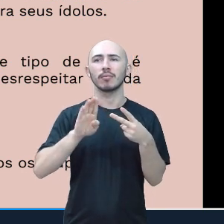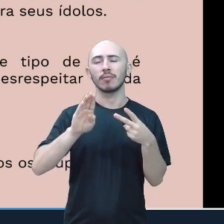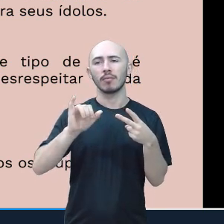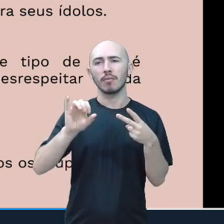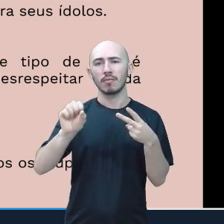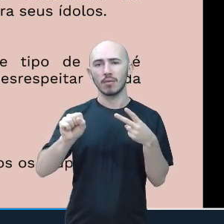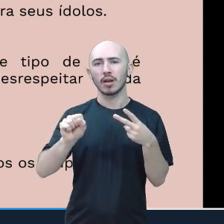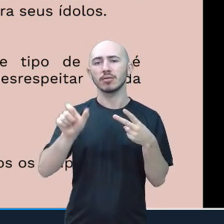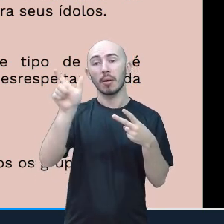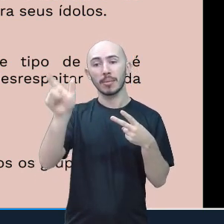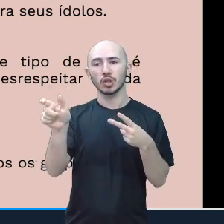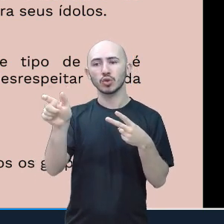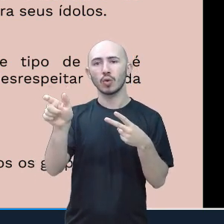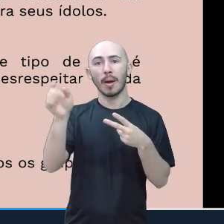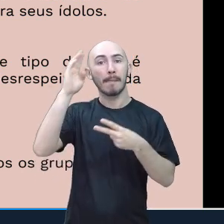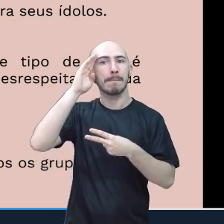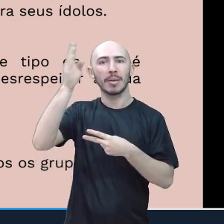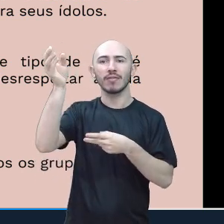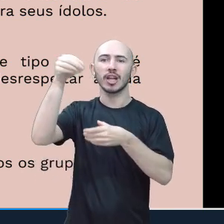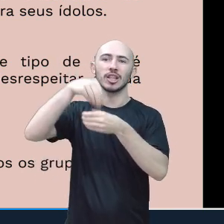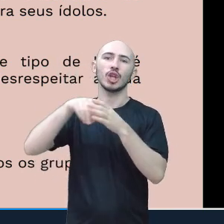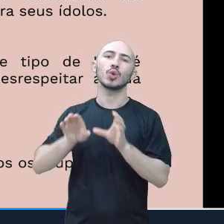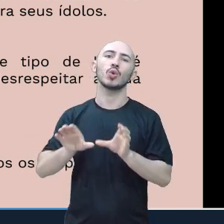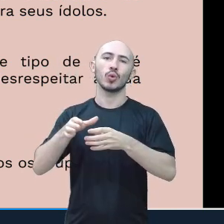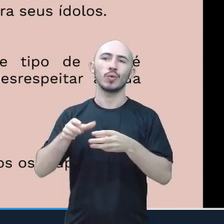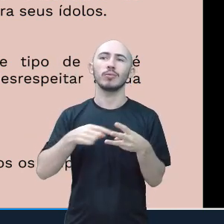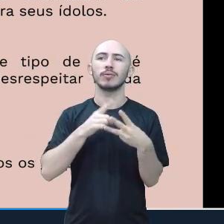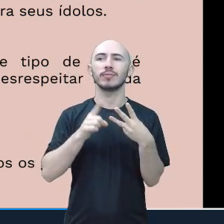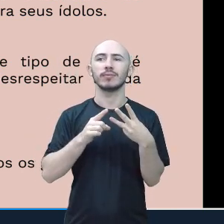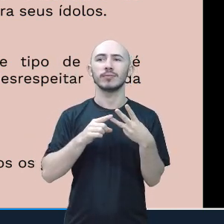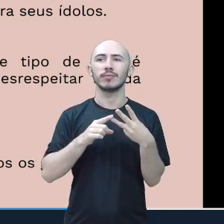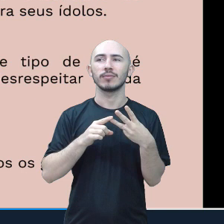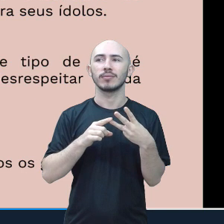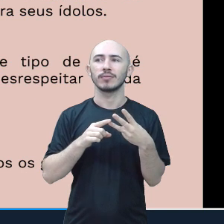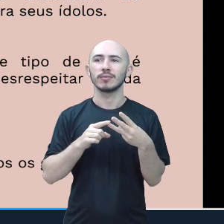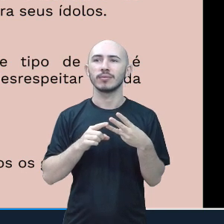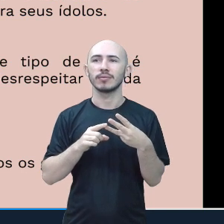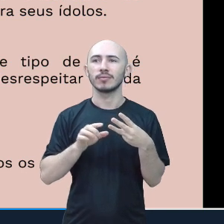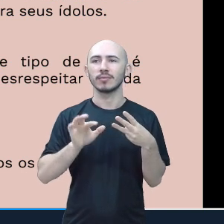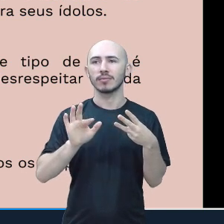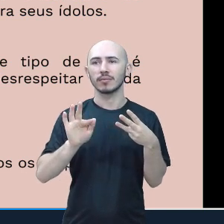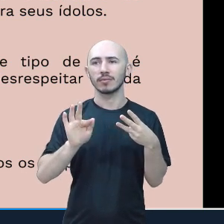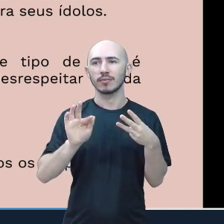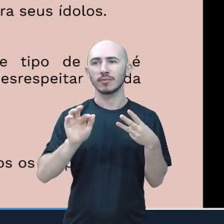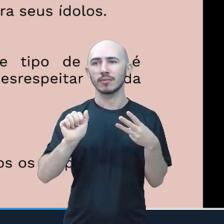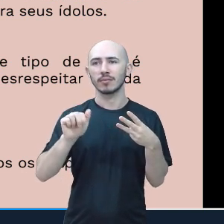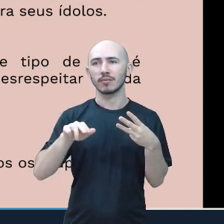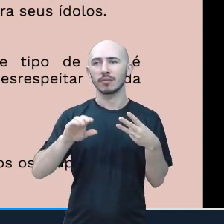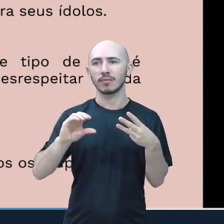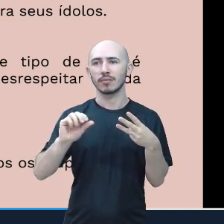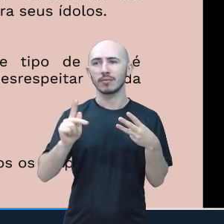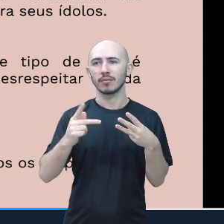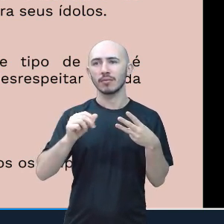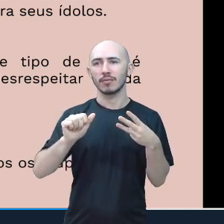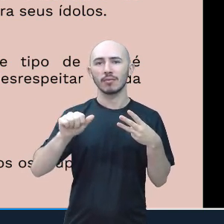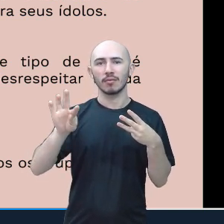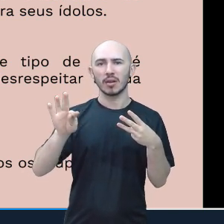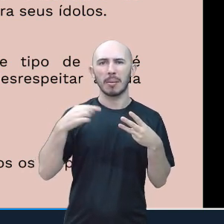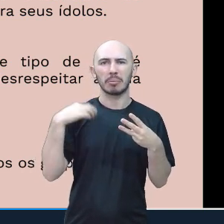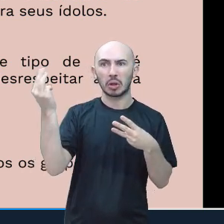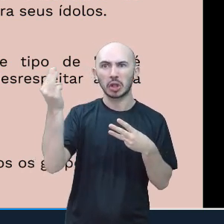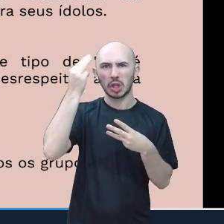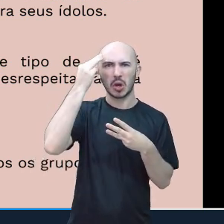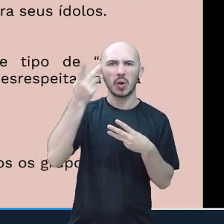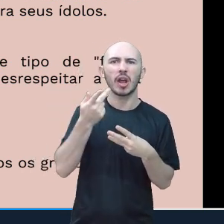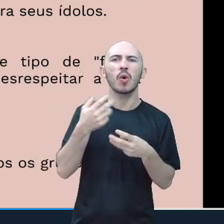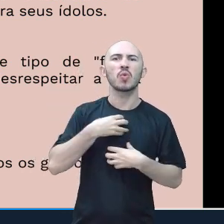gente tem também os... essa aí o nome eu não decorei ainda não, viu, boy? São